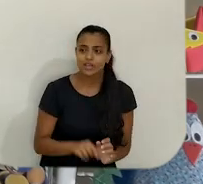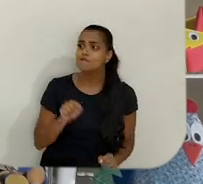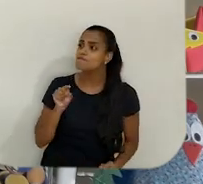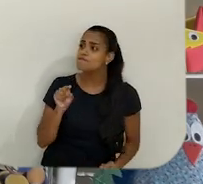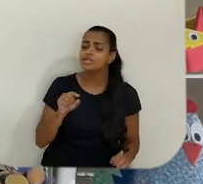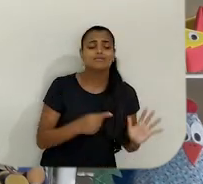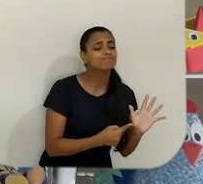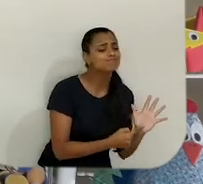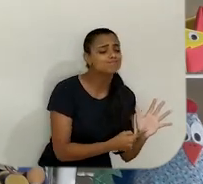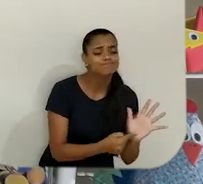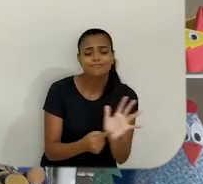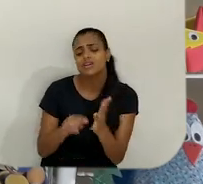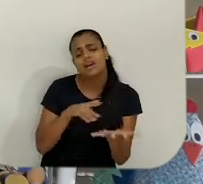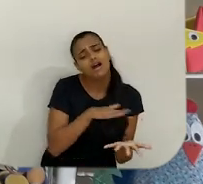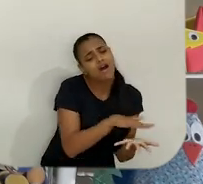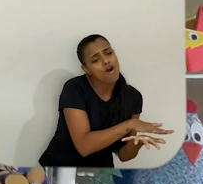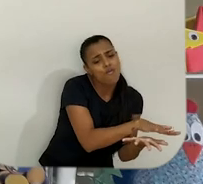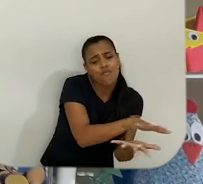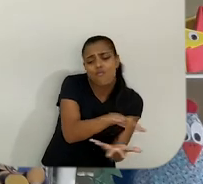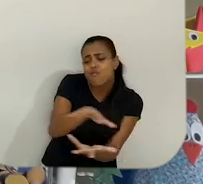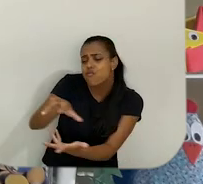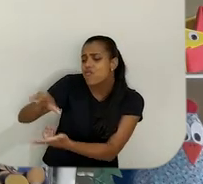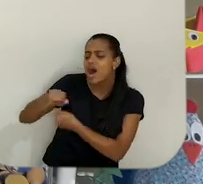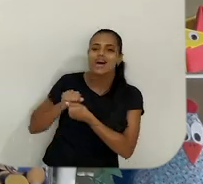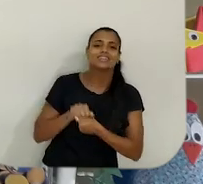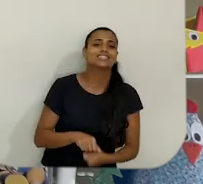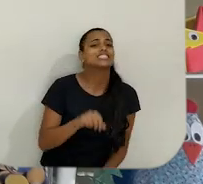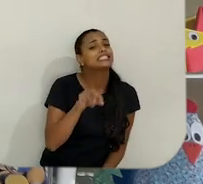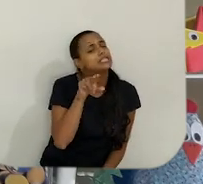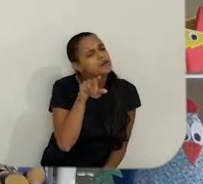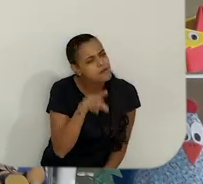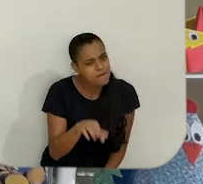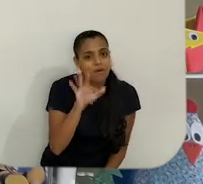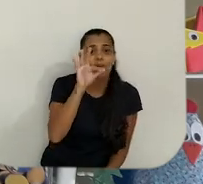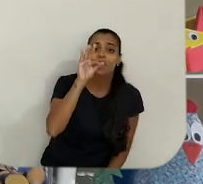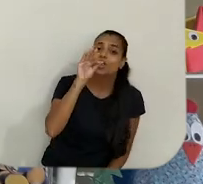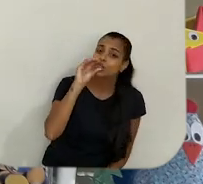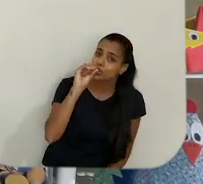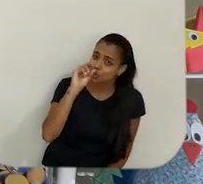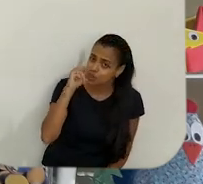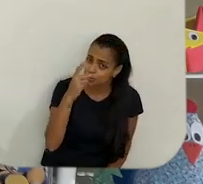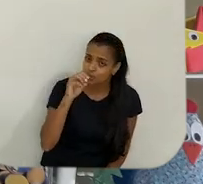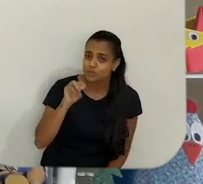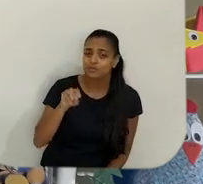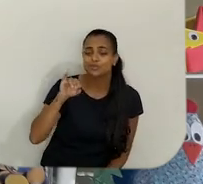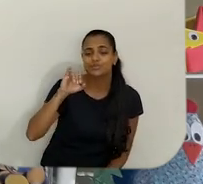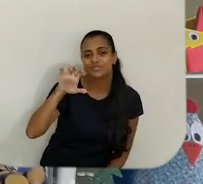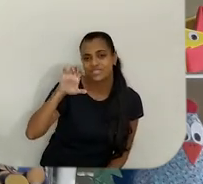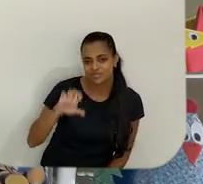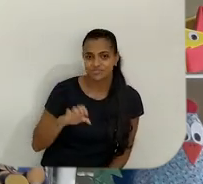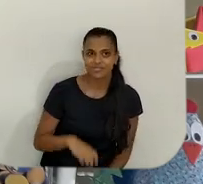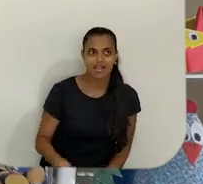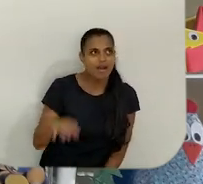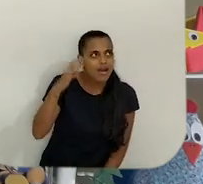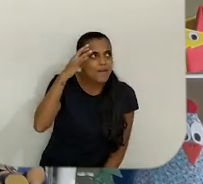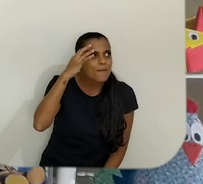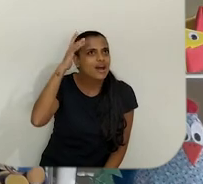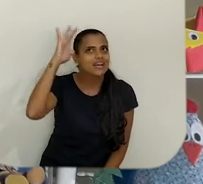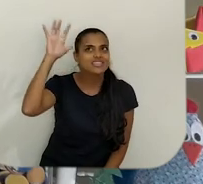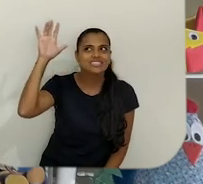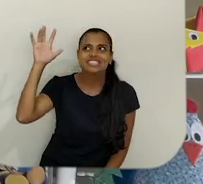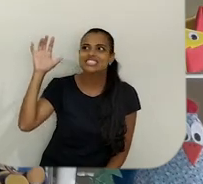mostrar isso para o mundo Siga o exemplo da Tomie Ohtake imagina só tu dá